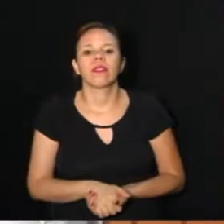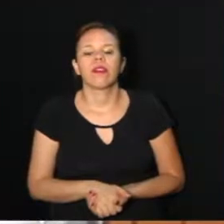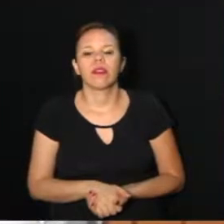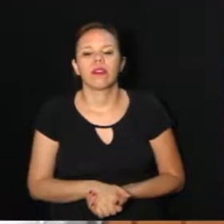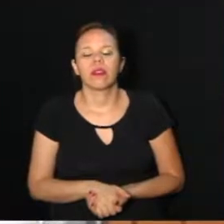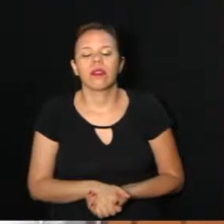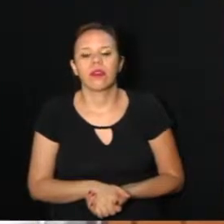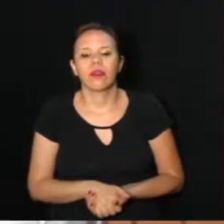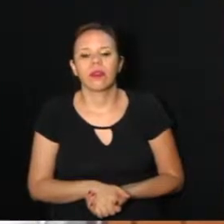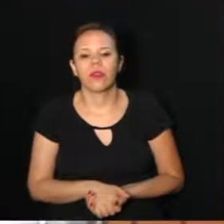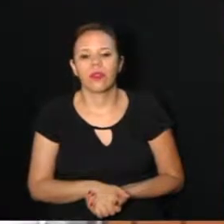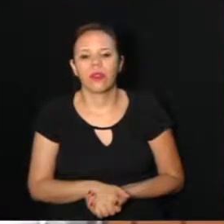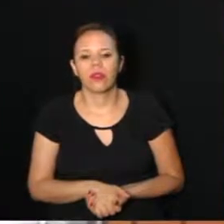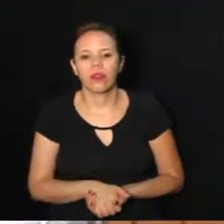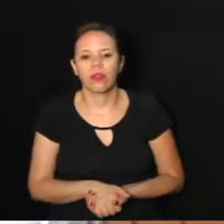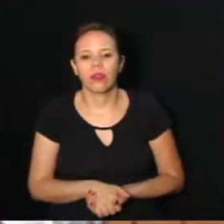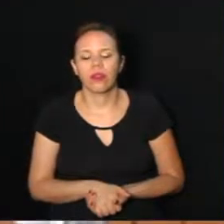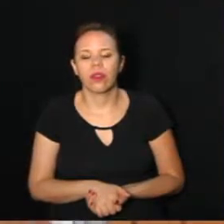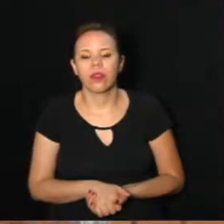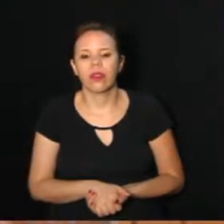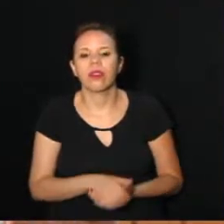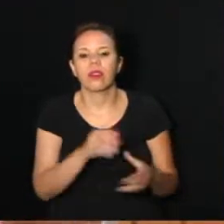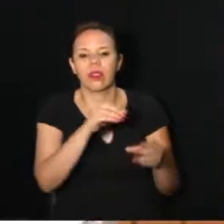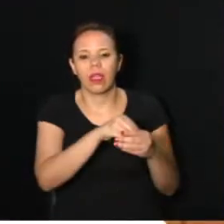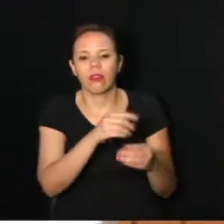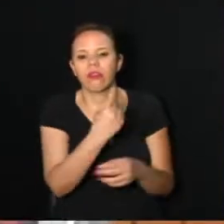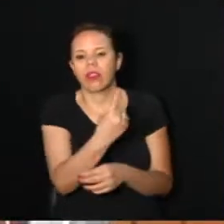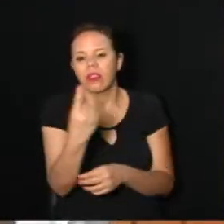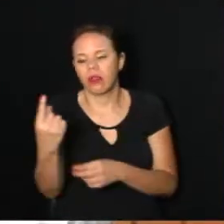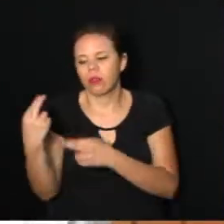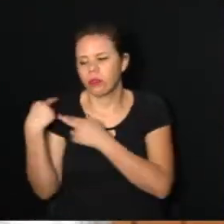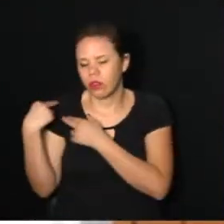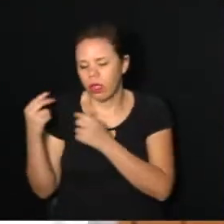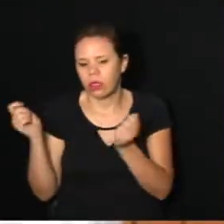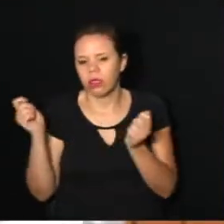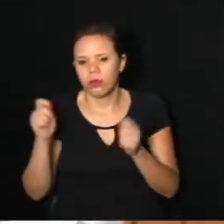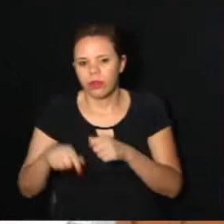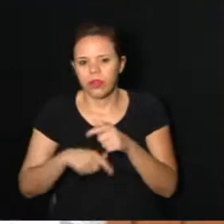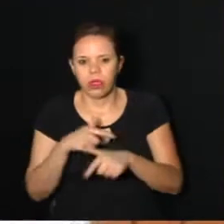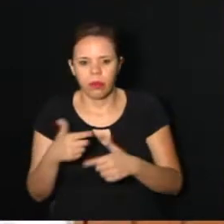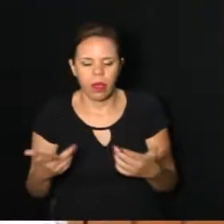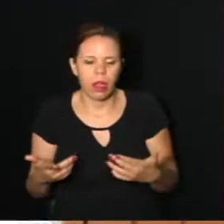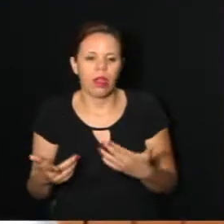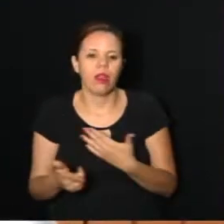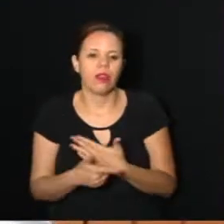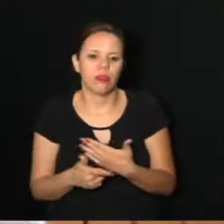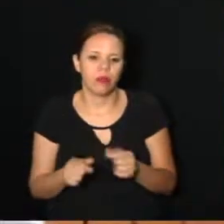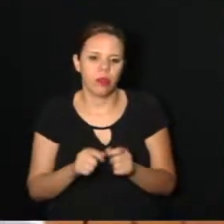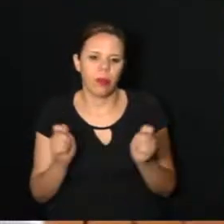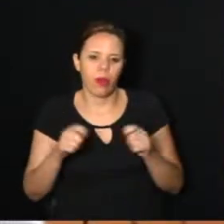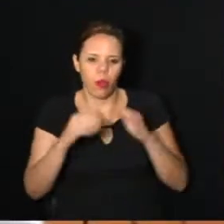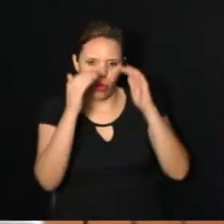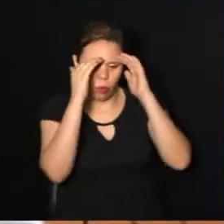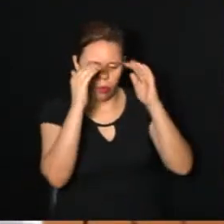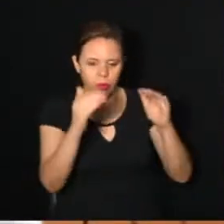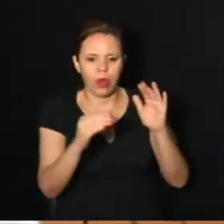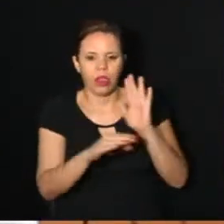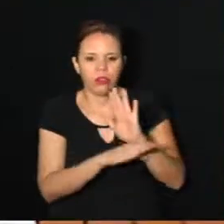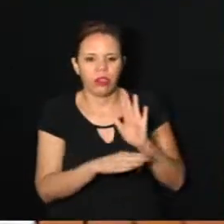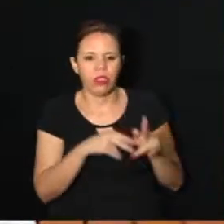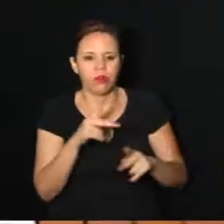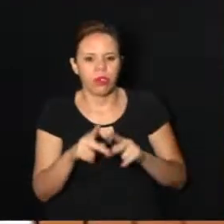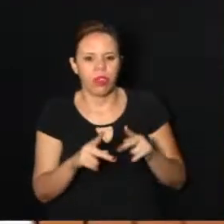vamos dizer assim, dentro das suas atribuições, o que ainda seria possível cumprir com a população até o